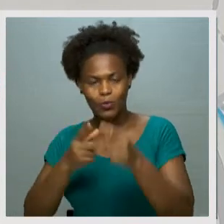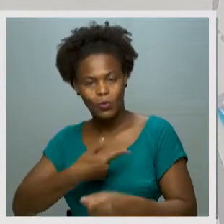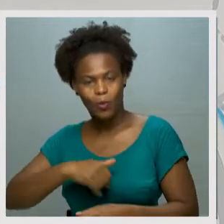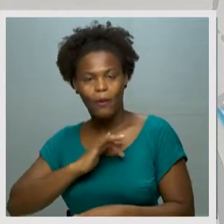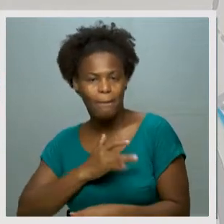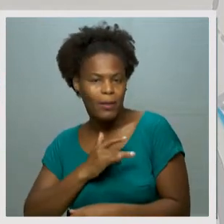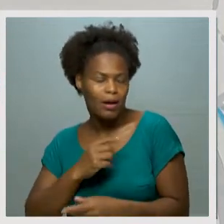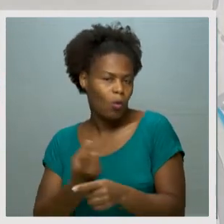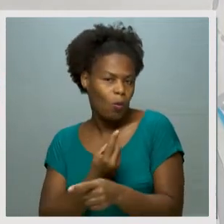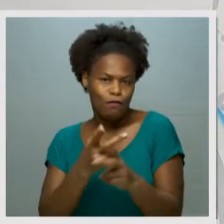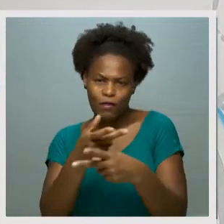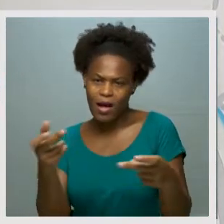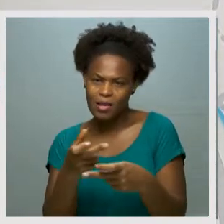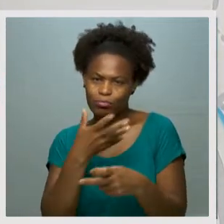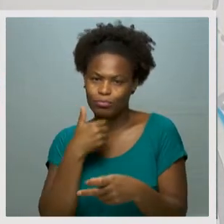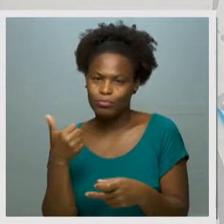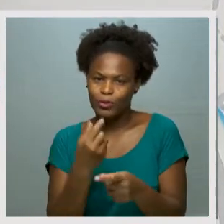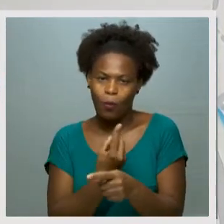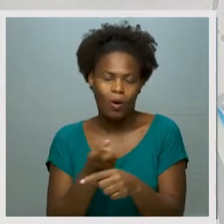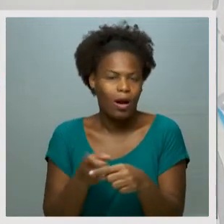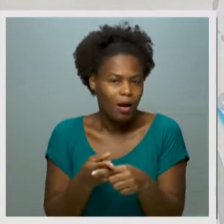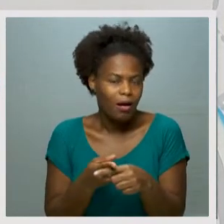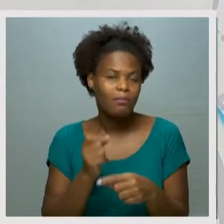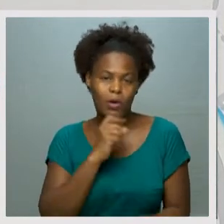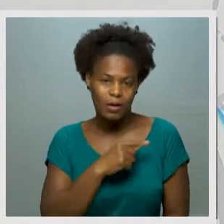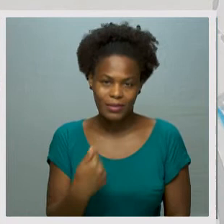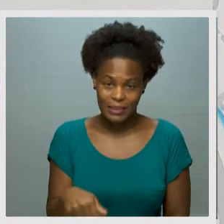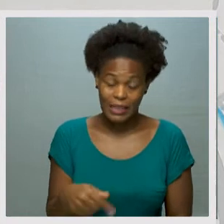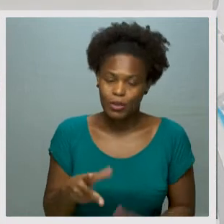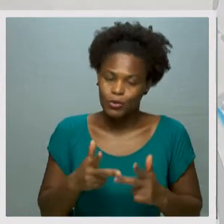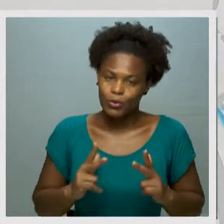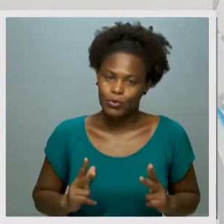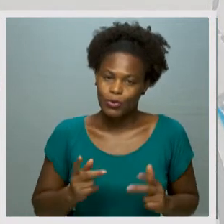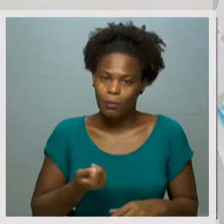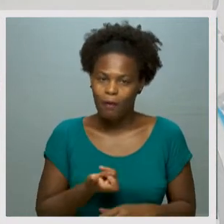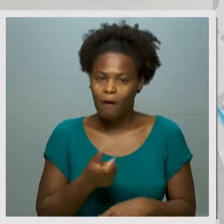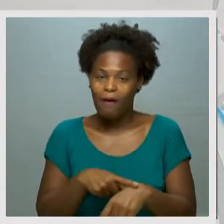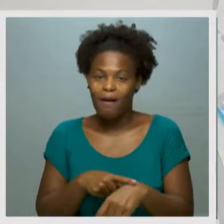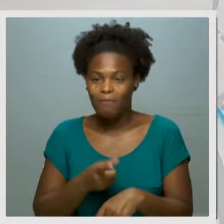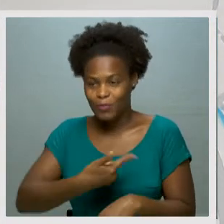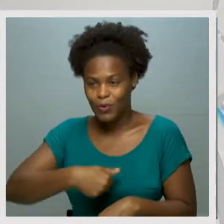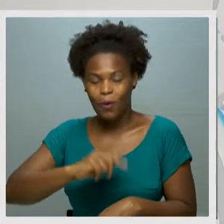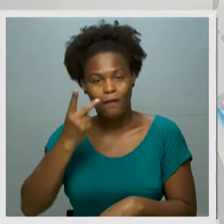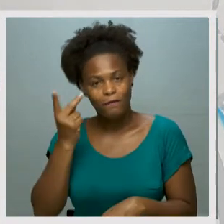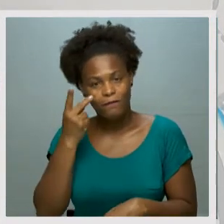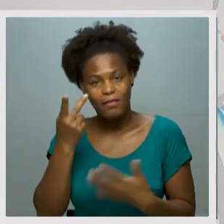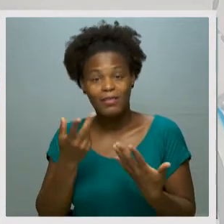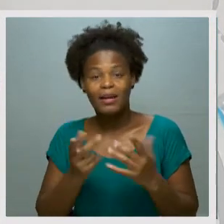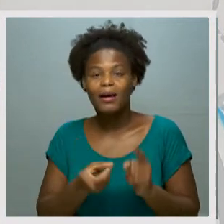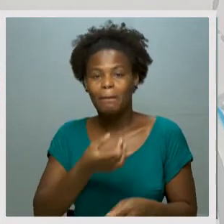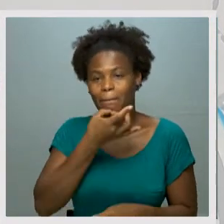lindas, aquelas coisas interessantes, não é? Dá para, digamos assim, aliviar um pouco o momento que nós estamos a